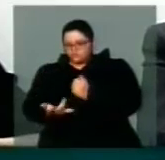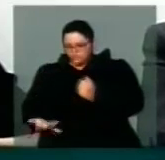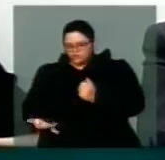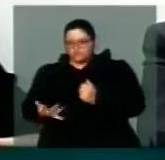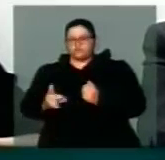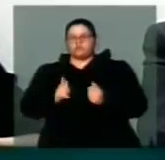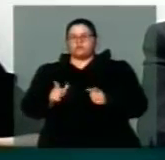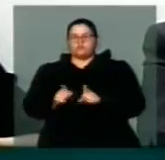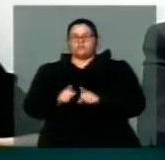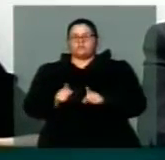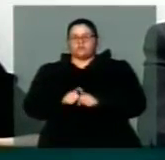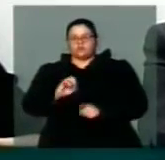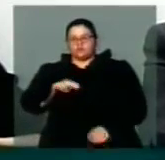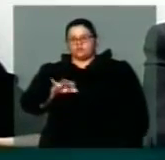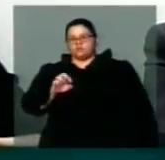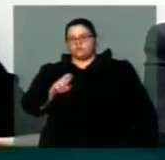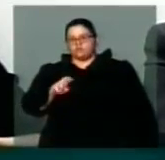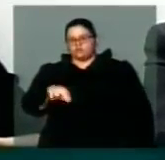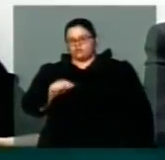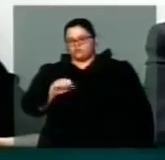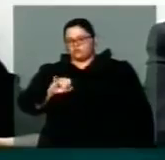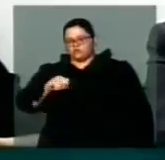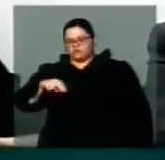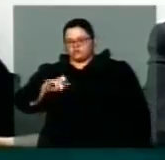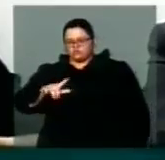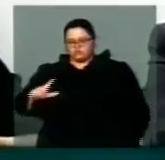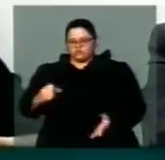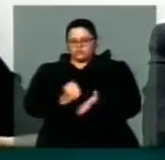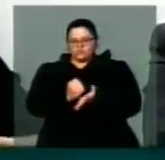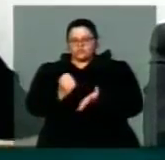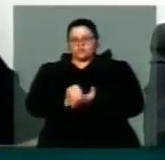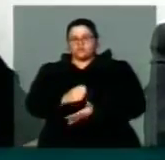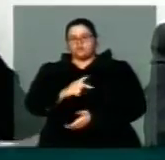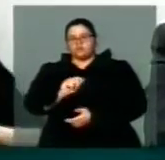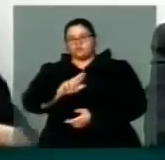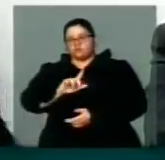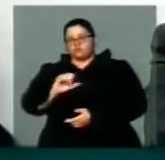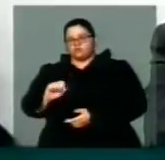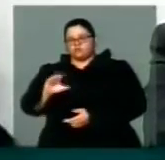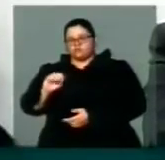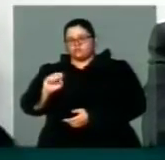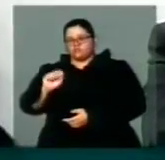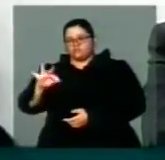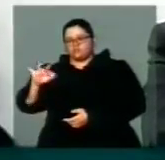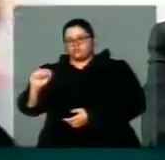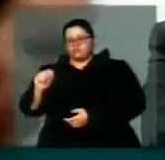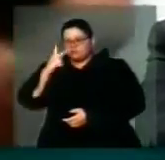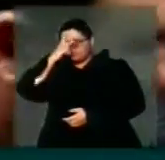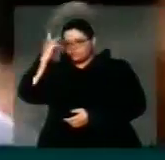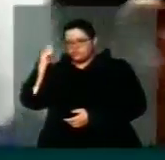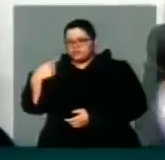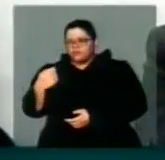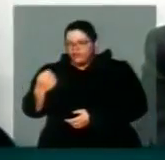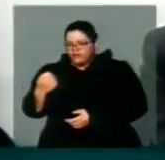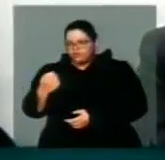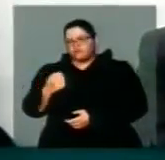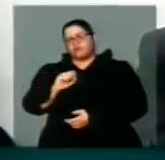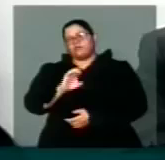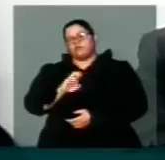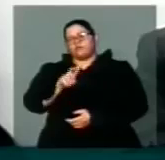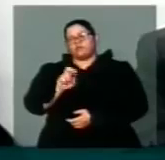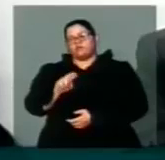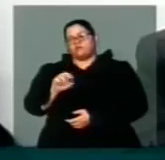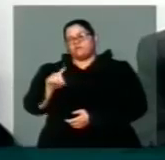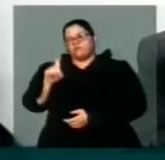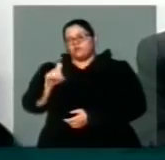internacional, em ambos por intermédio de Fernando Soares. Que o contato de Paulo Roberto Costa na área internacional era a pessoa de Nestor Severó, este também